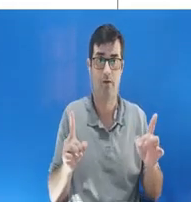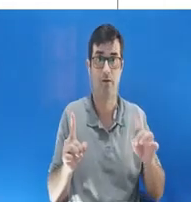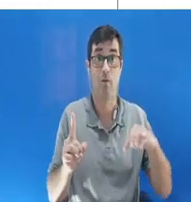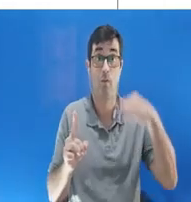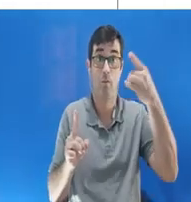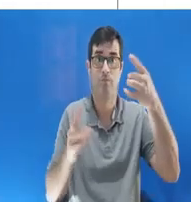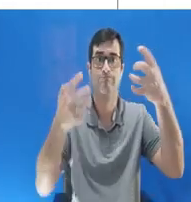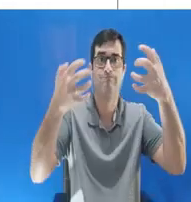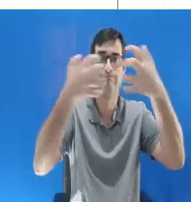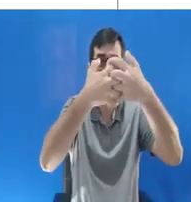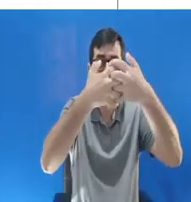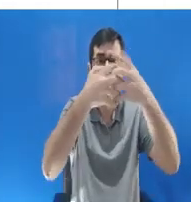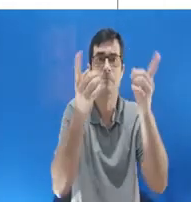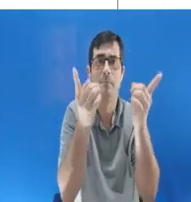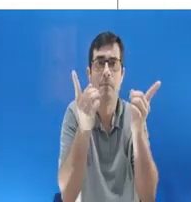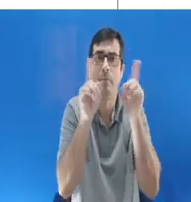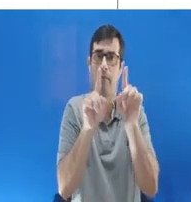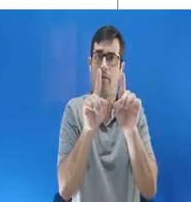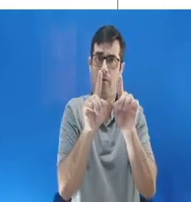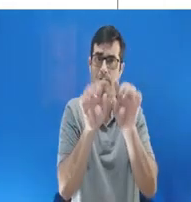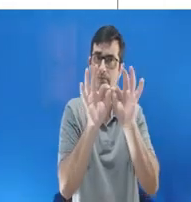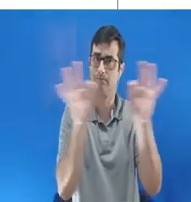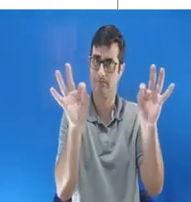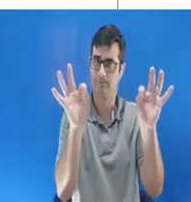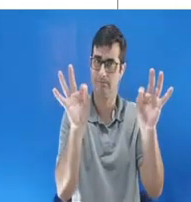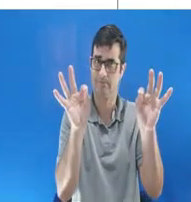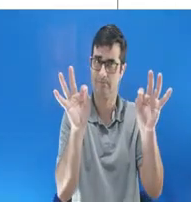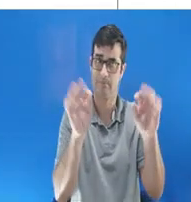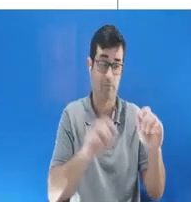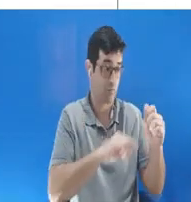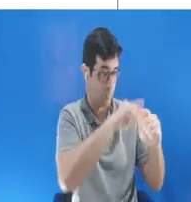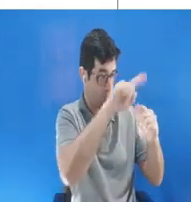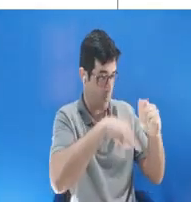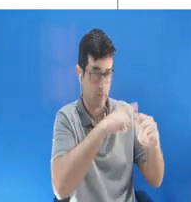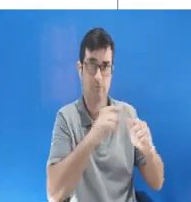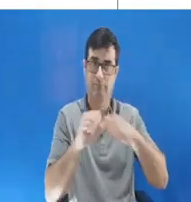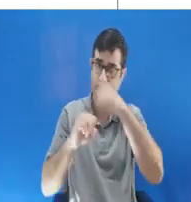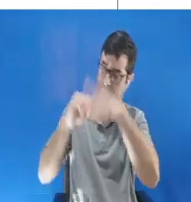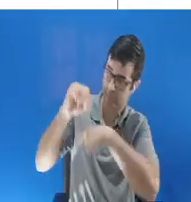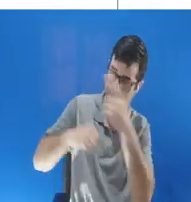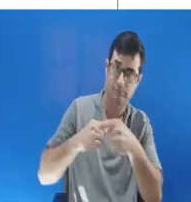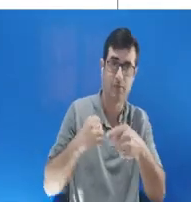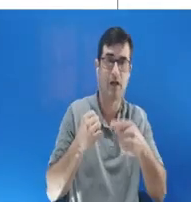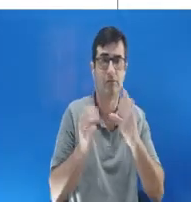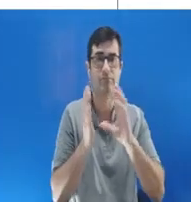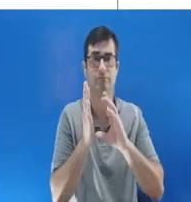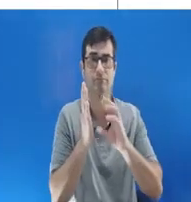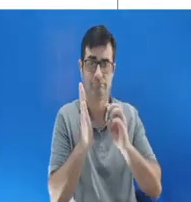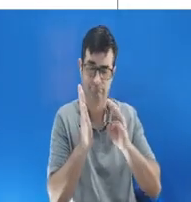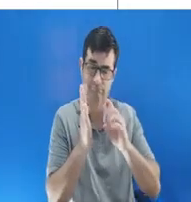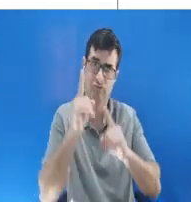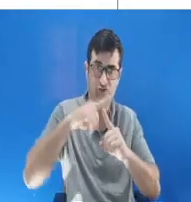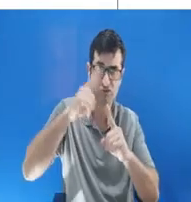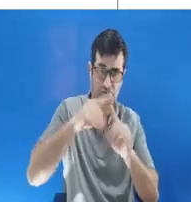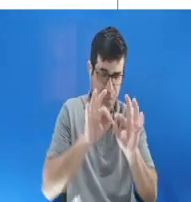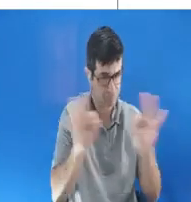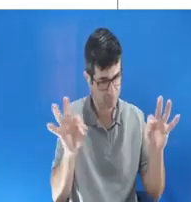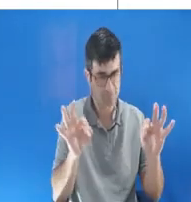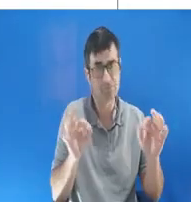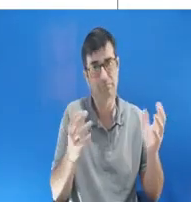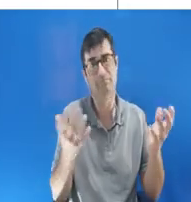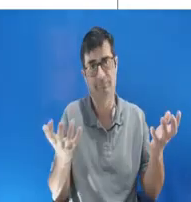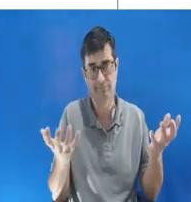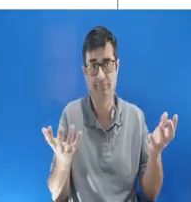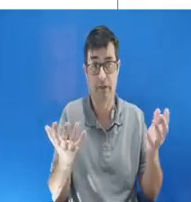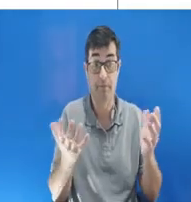se eu tiver medido os mesmos átomos, né? Pelos dois métodos, o raio metálico será maior do que